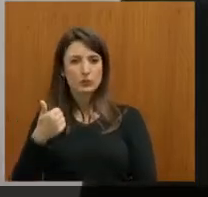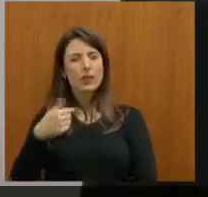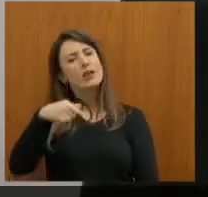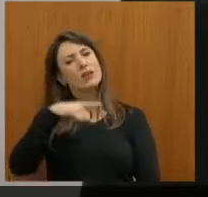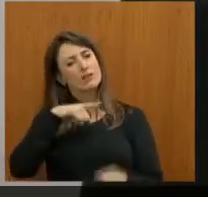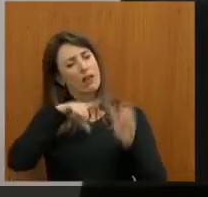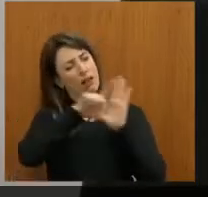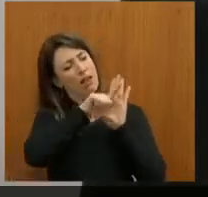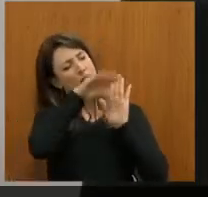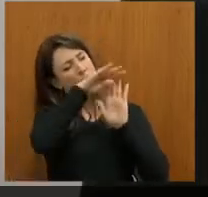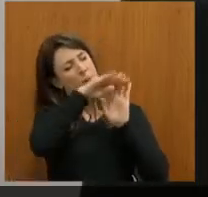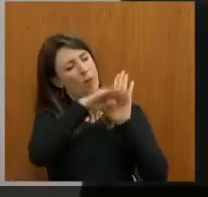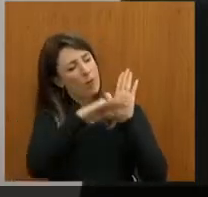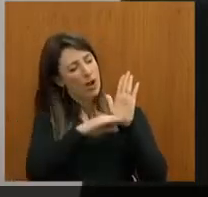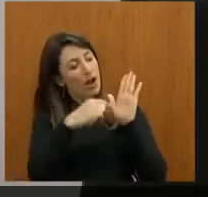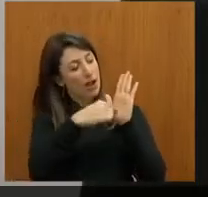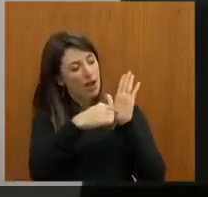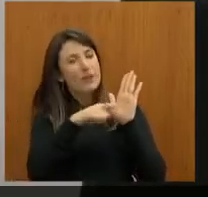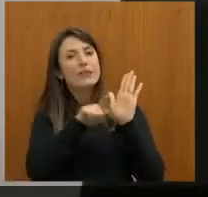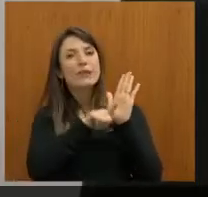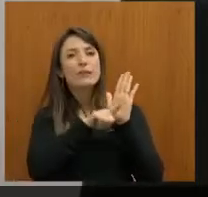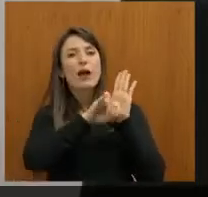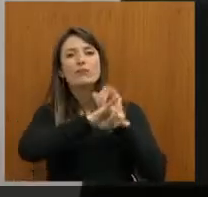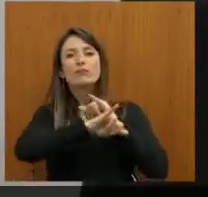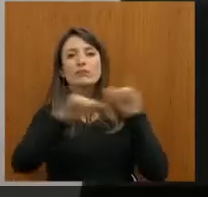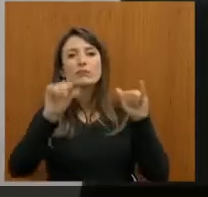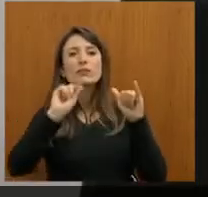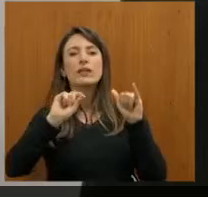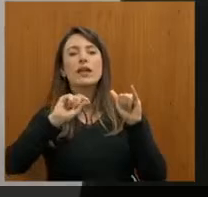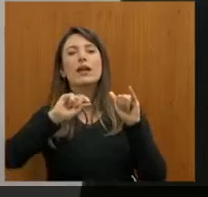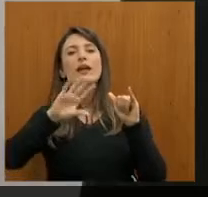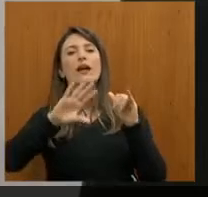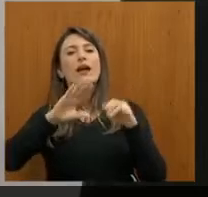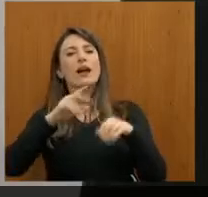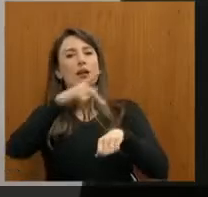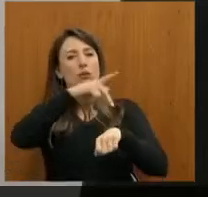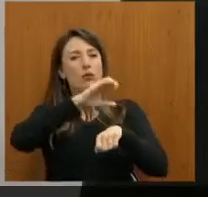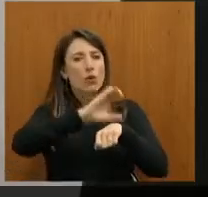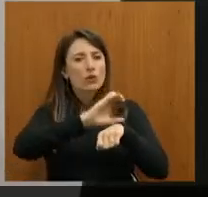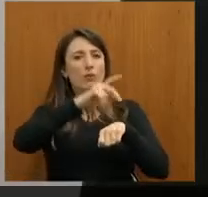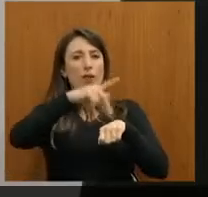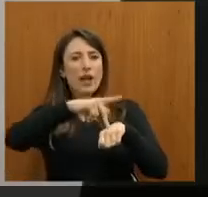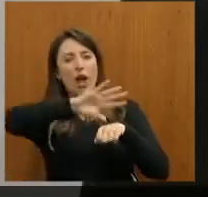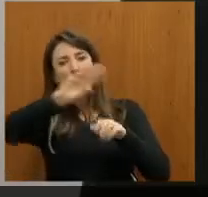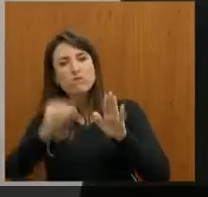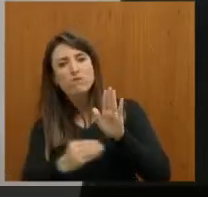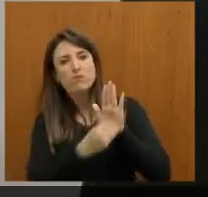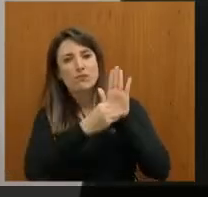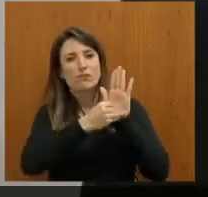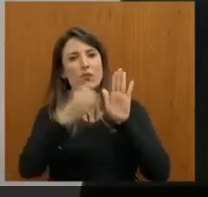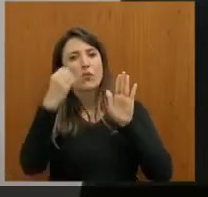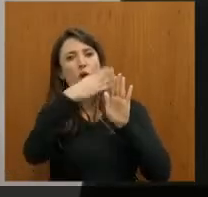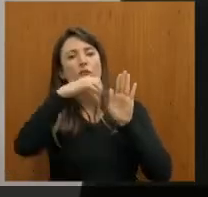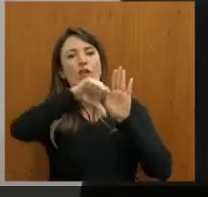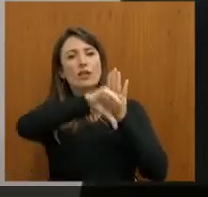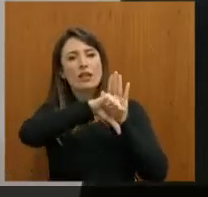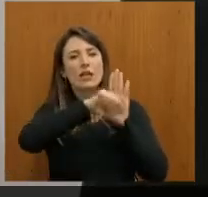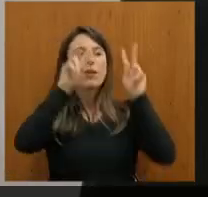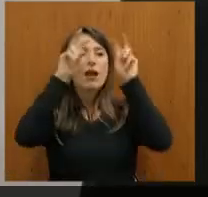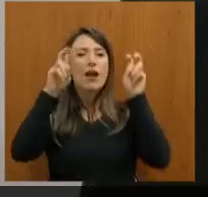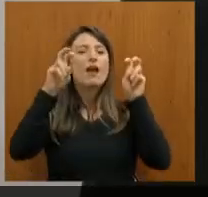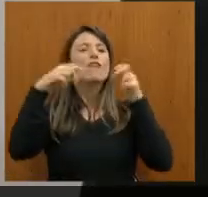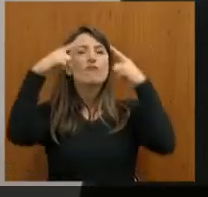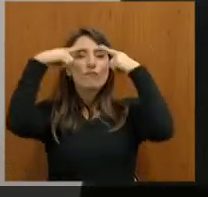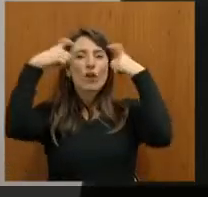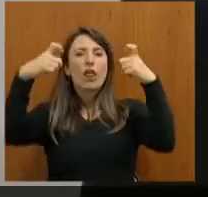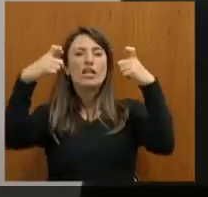medidas p e a inclusão no código penal da violência psicológica contra mulher como um